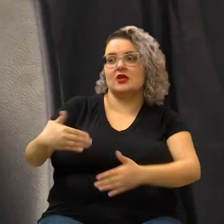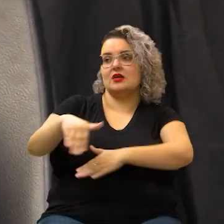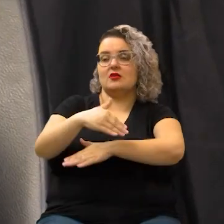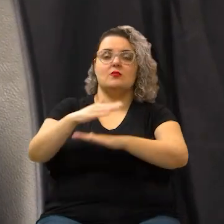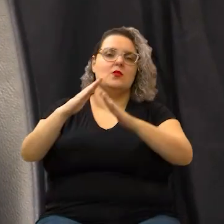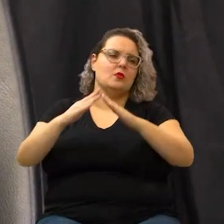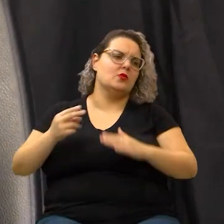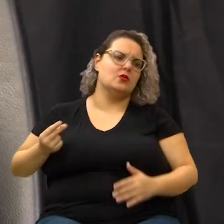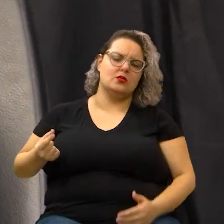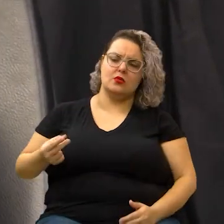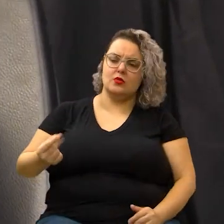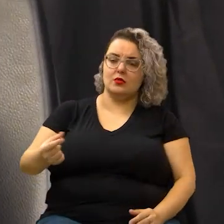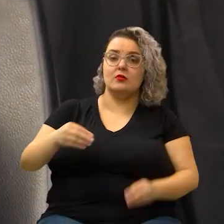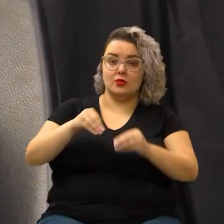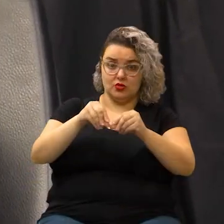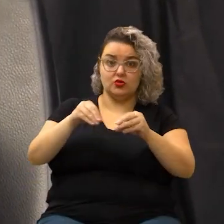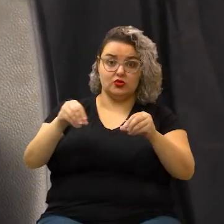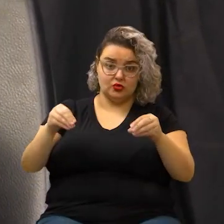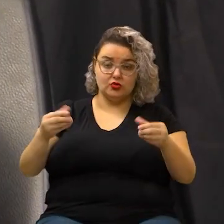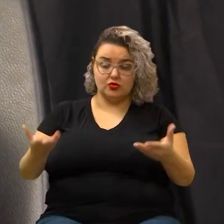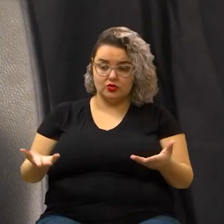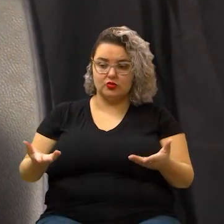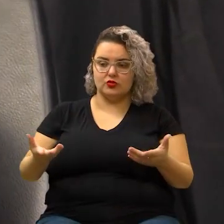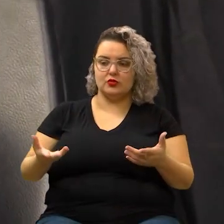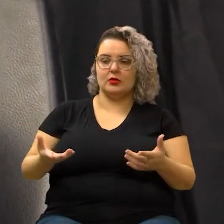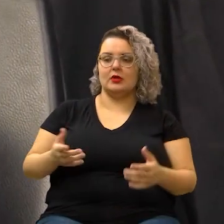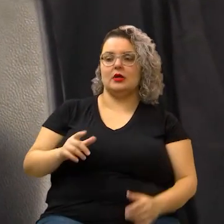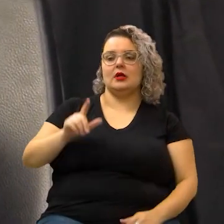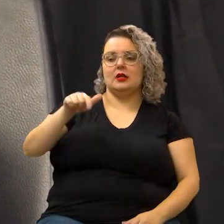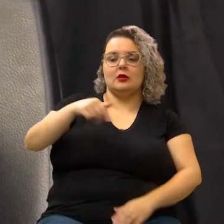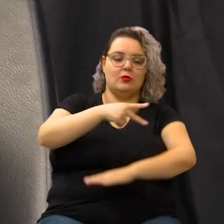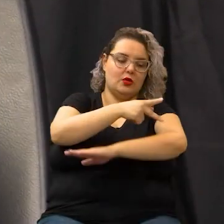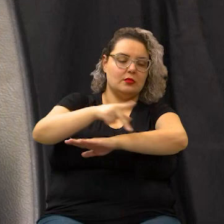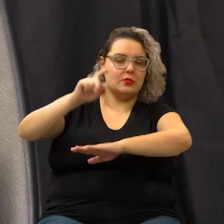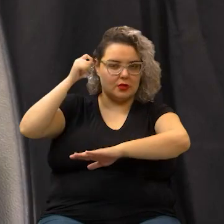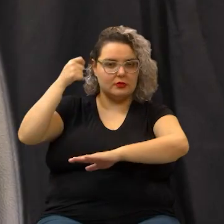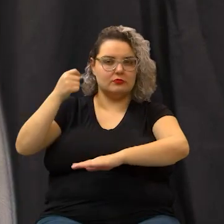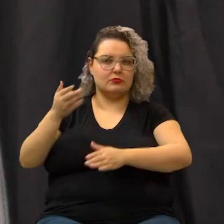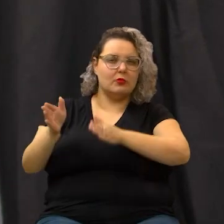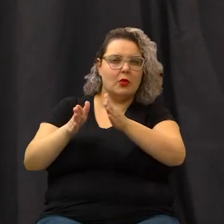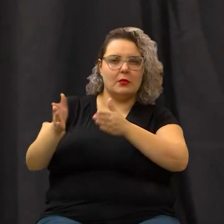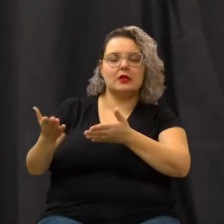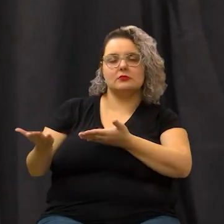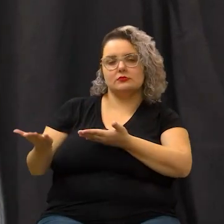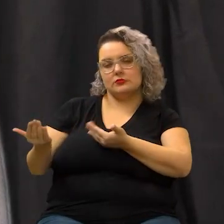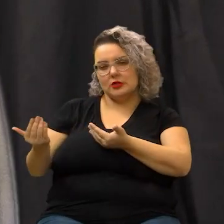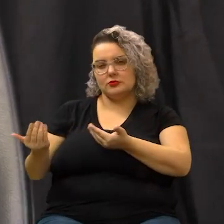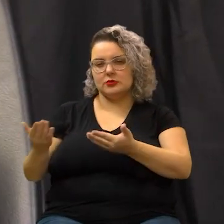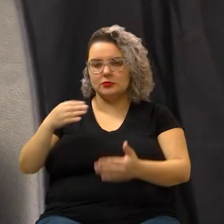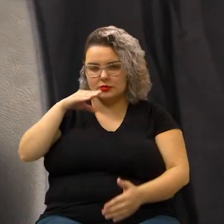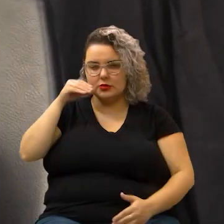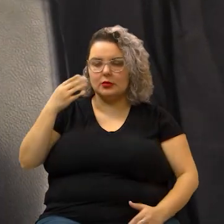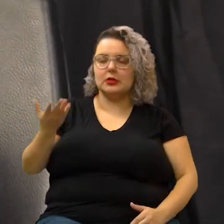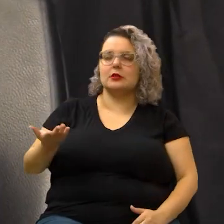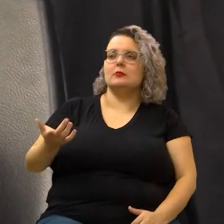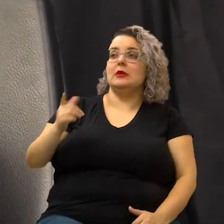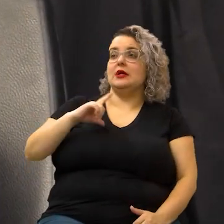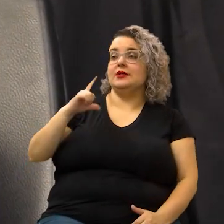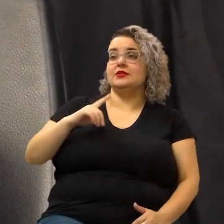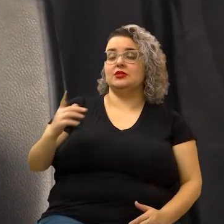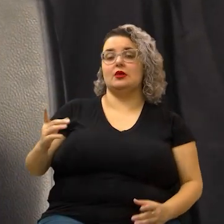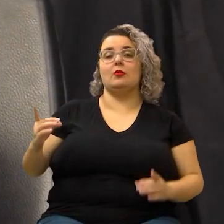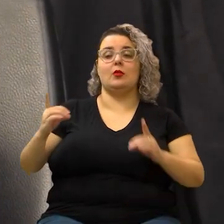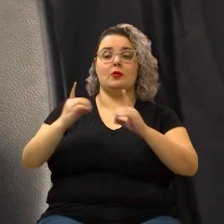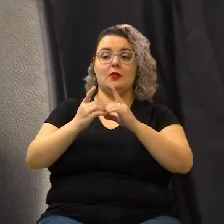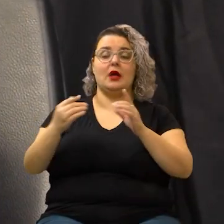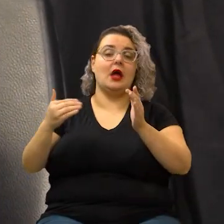a rua que eu morei por muito tempo foi de terra, né, a pavimentação veio mais na adolescência, mas a gente tinha essa questão mais